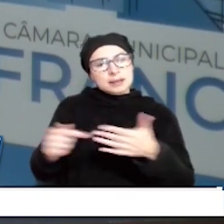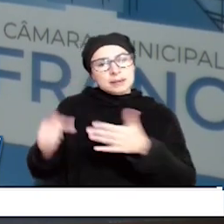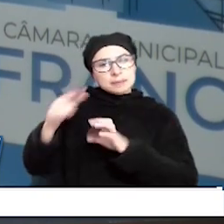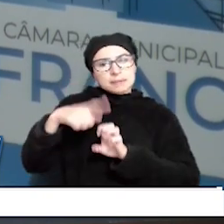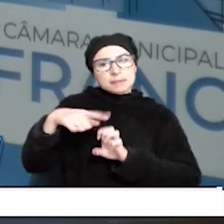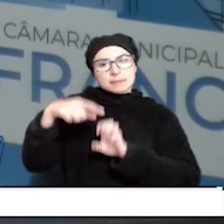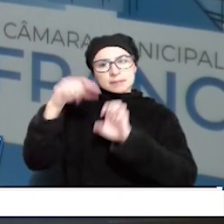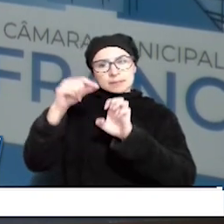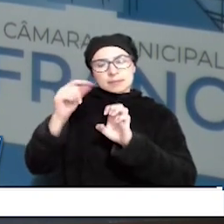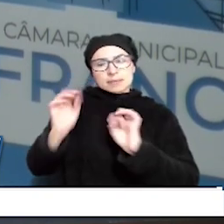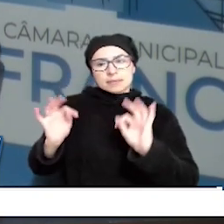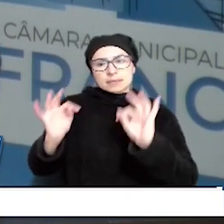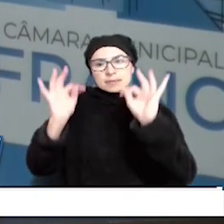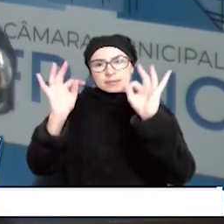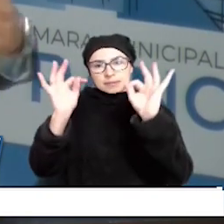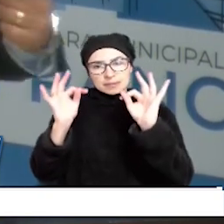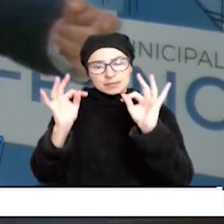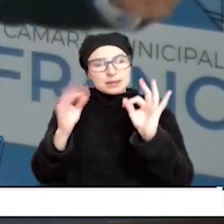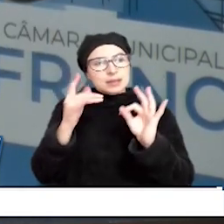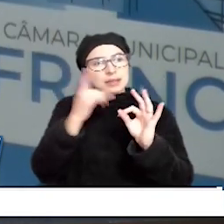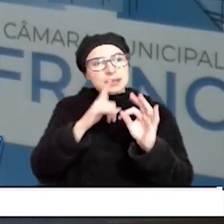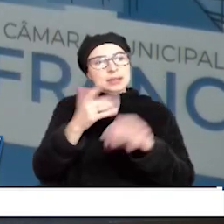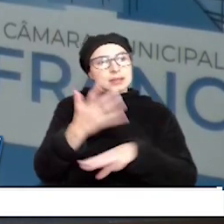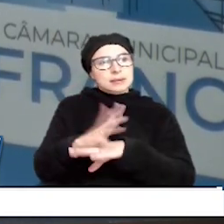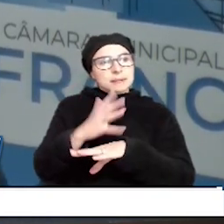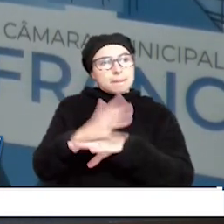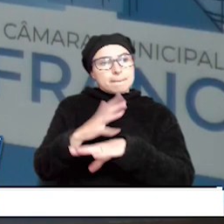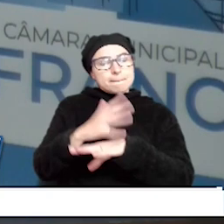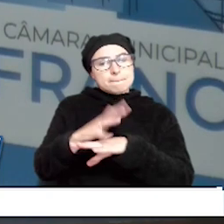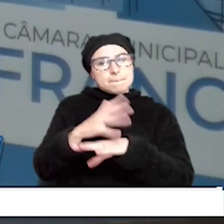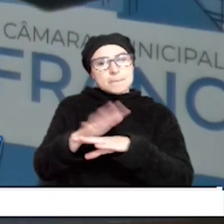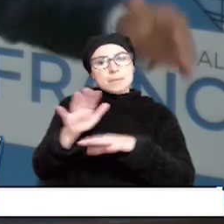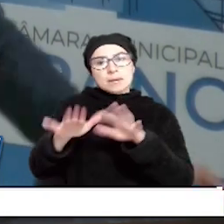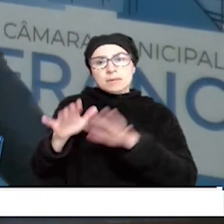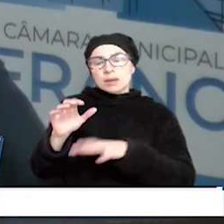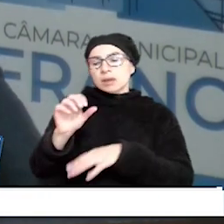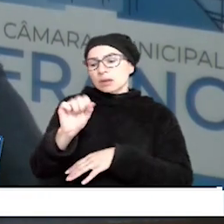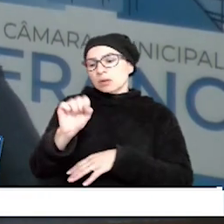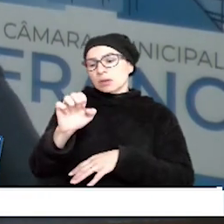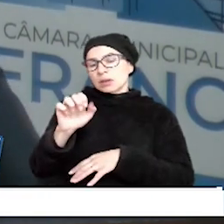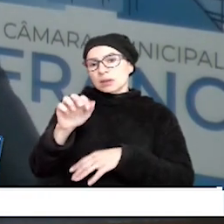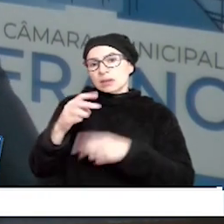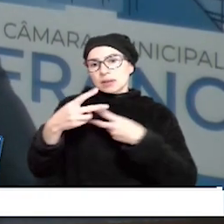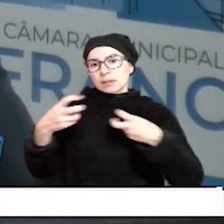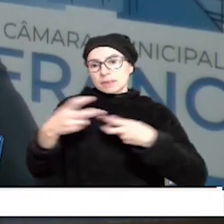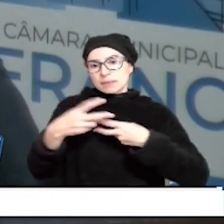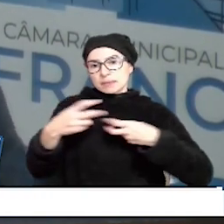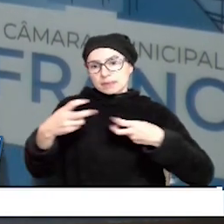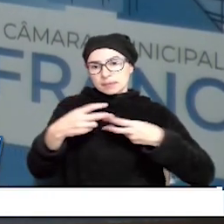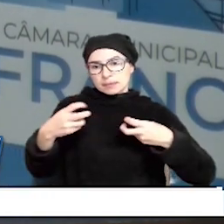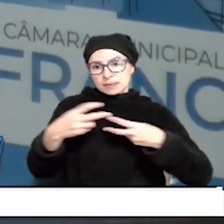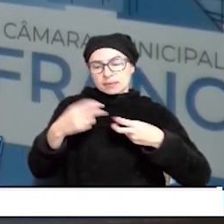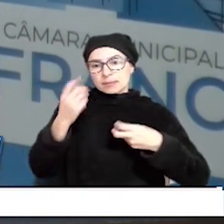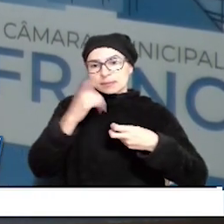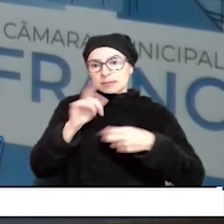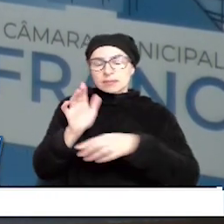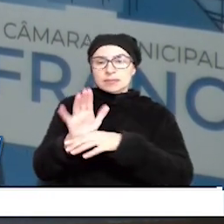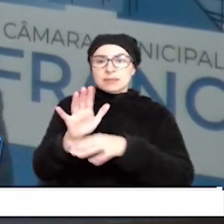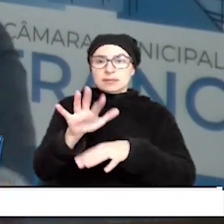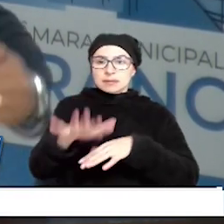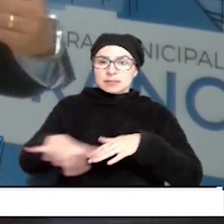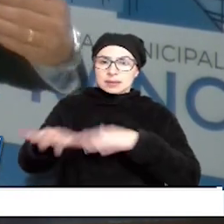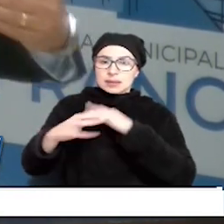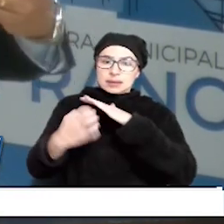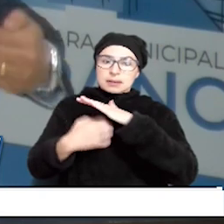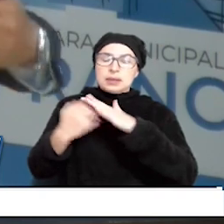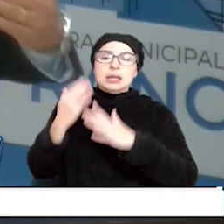e da Tecnologia, para dar treinamento, muitas vezes até pelo Sebrae aqui, para que essas empresas saibam de